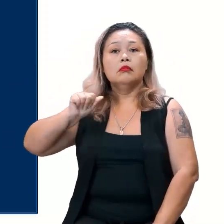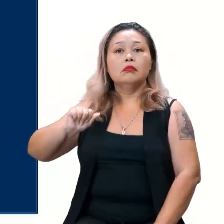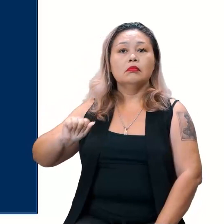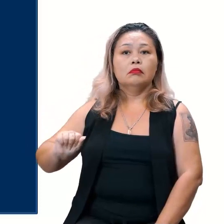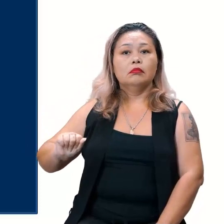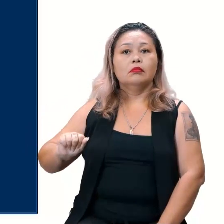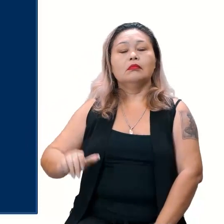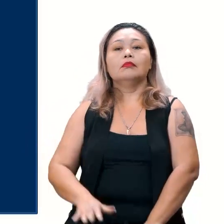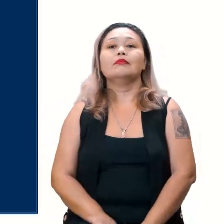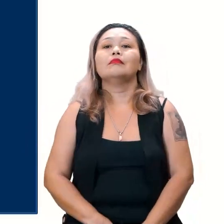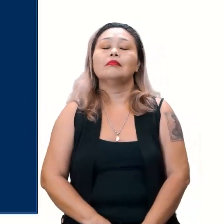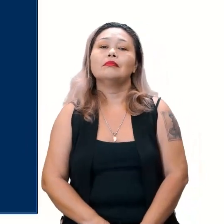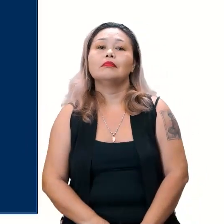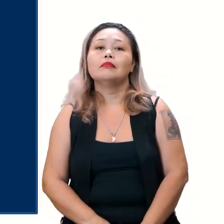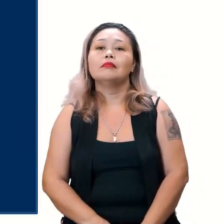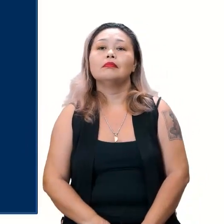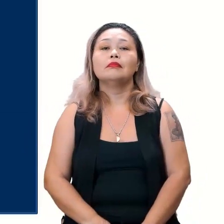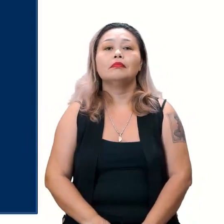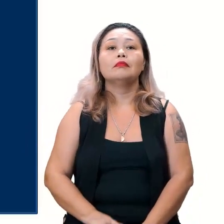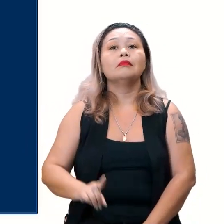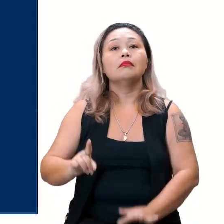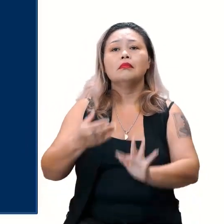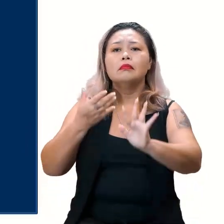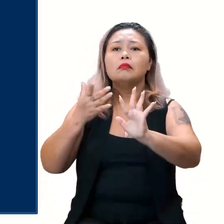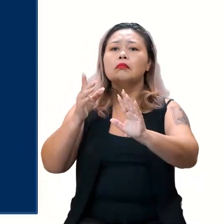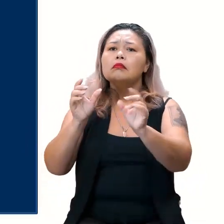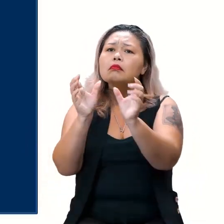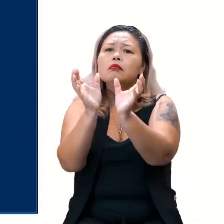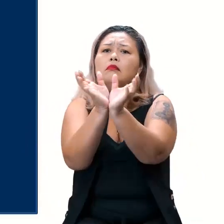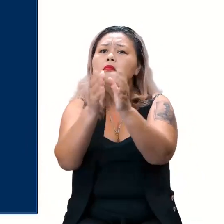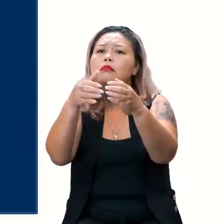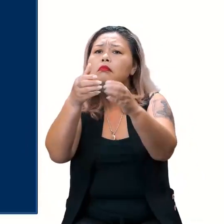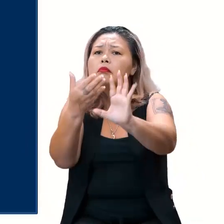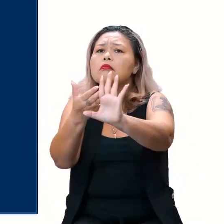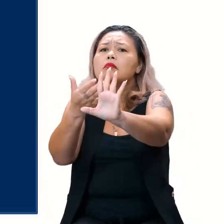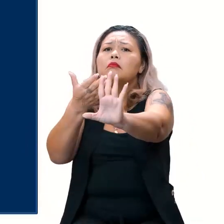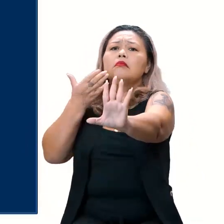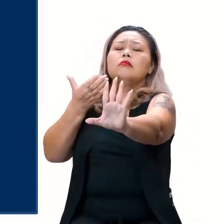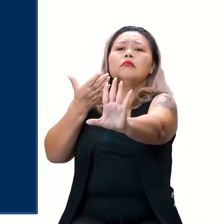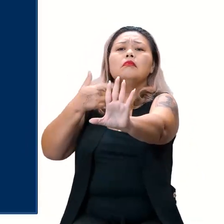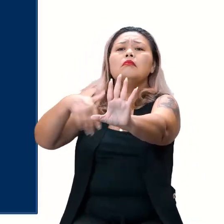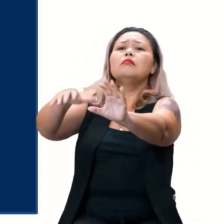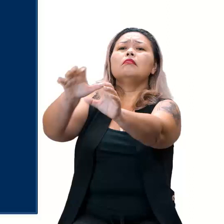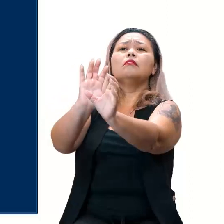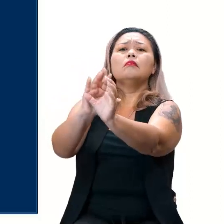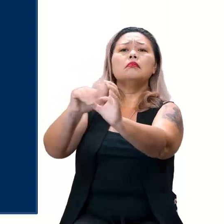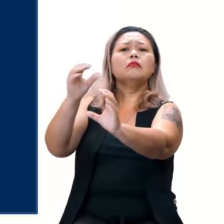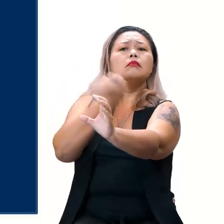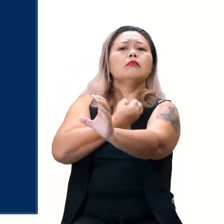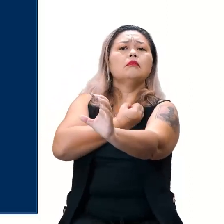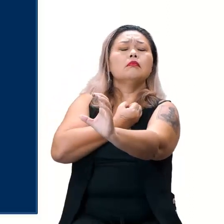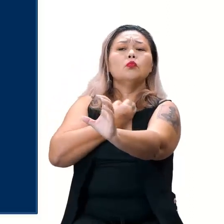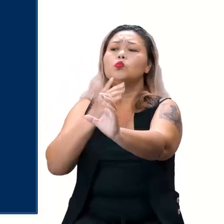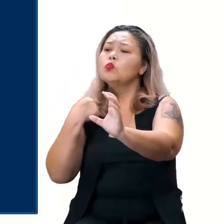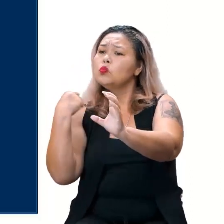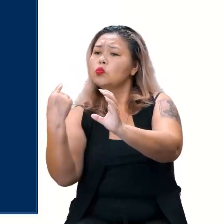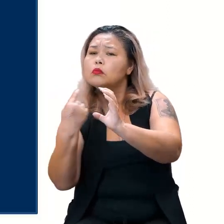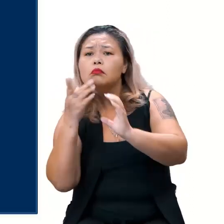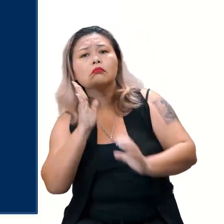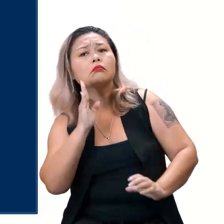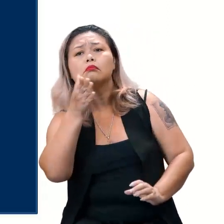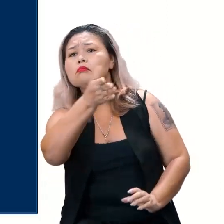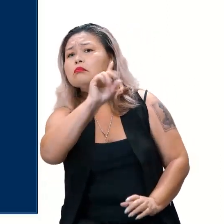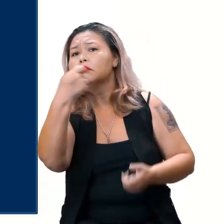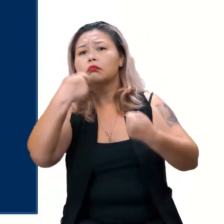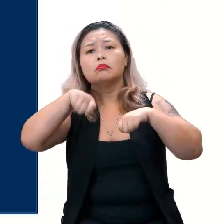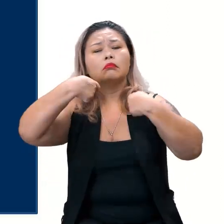o a? O termo independente, aquele que pode sair sozinho, que não precisa